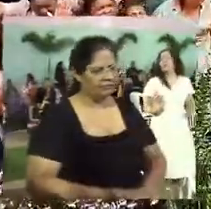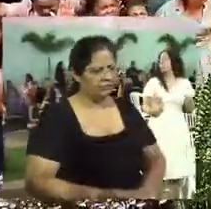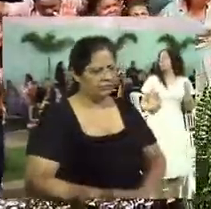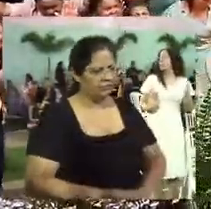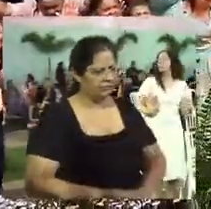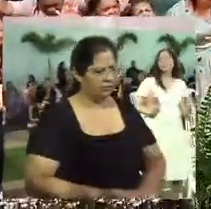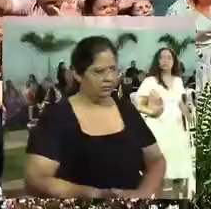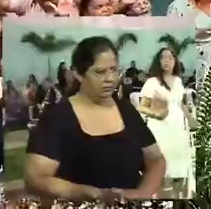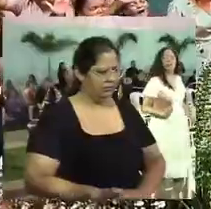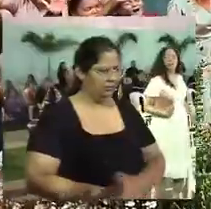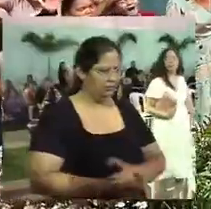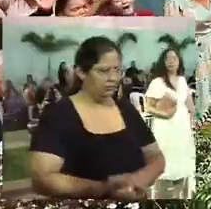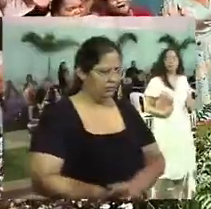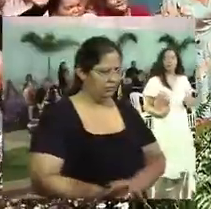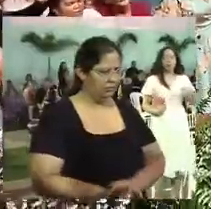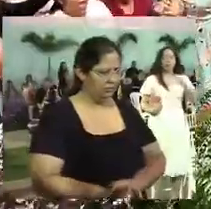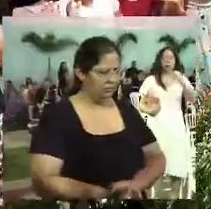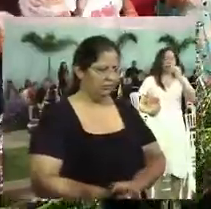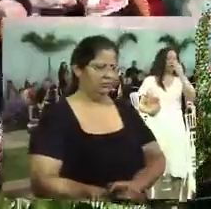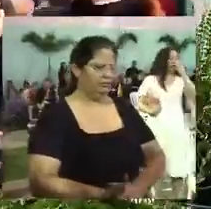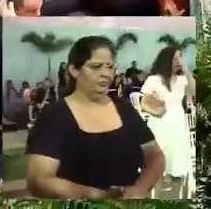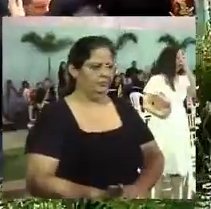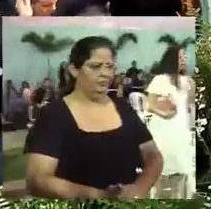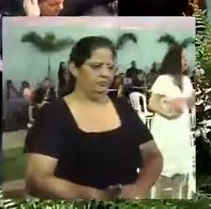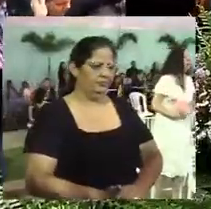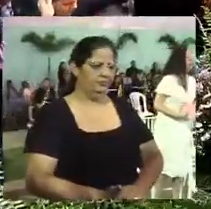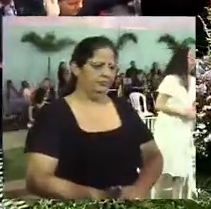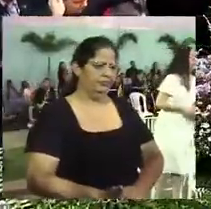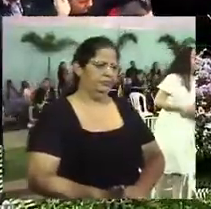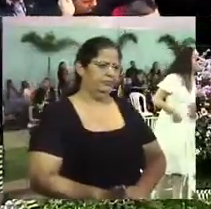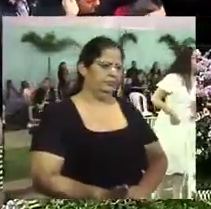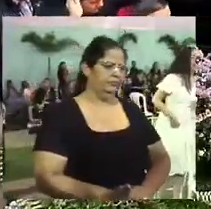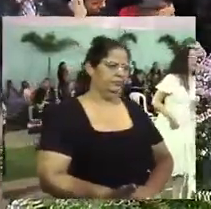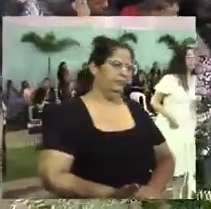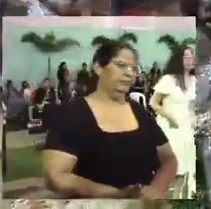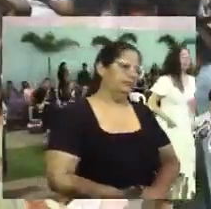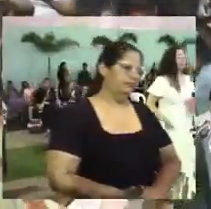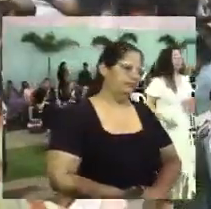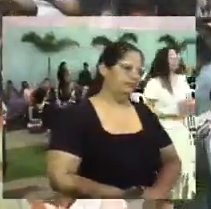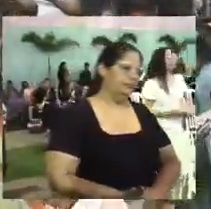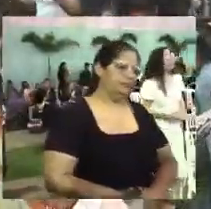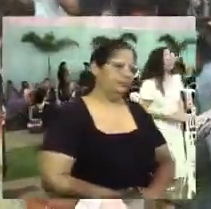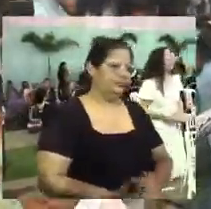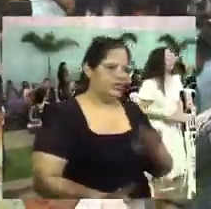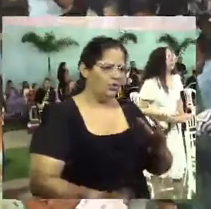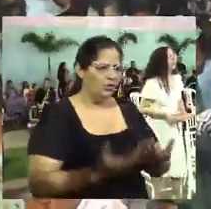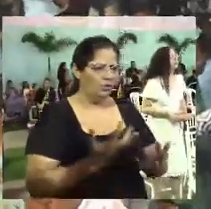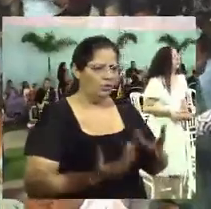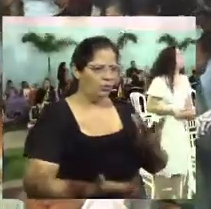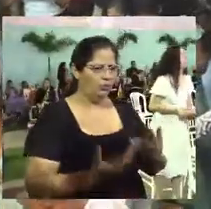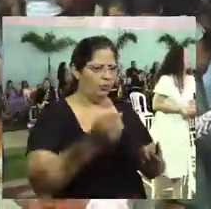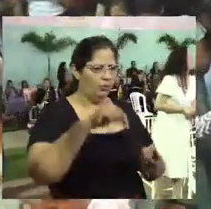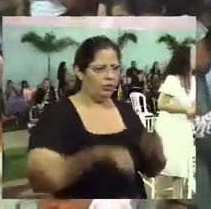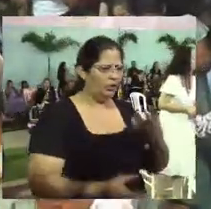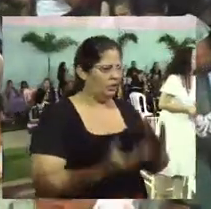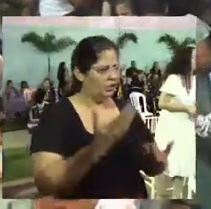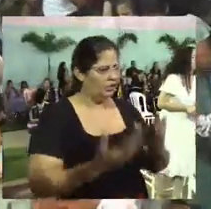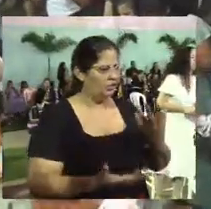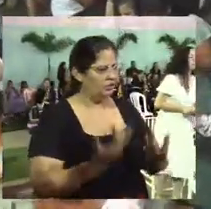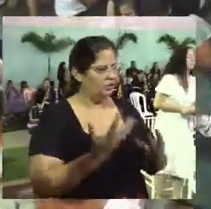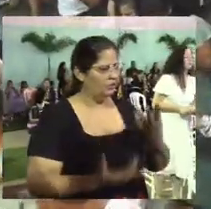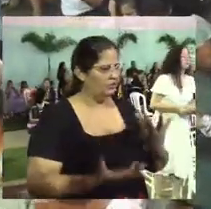e ali todos os joelhos vão se dobrar a noiva de Cris pegou